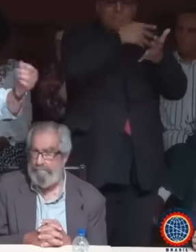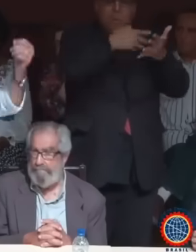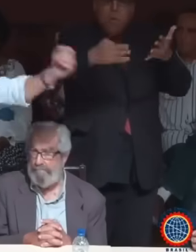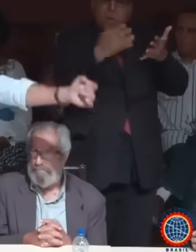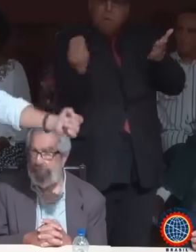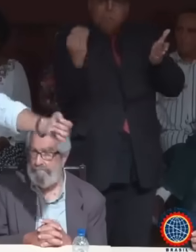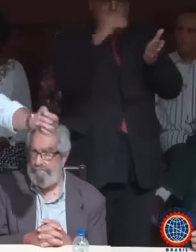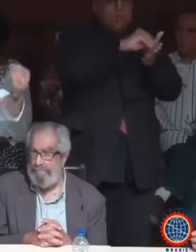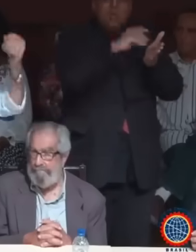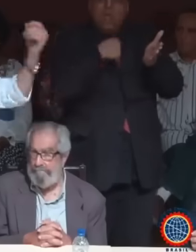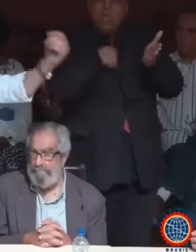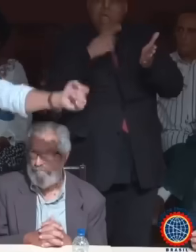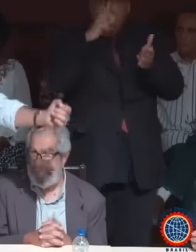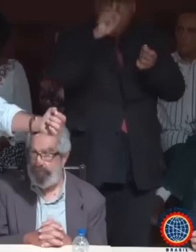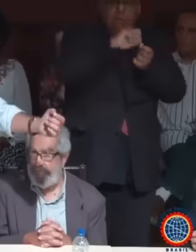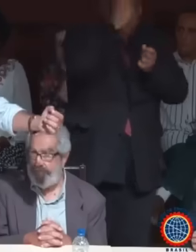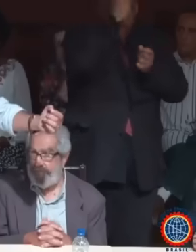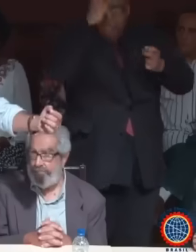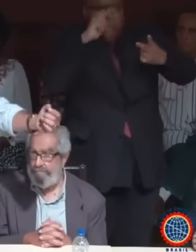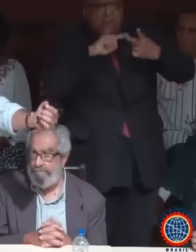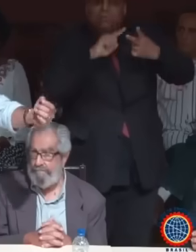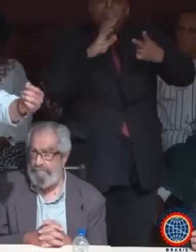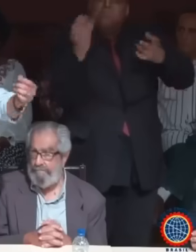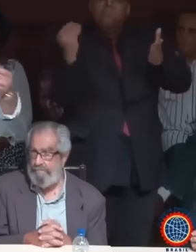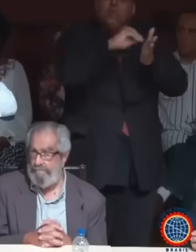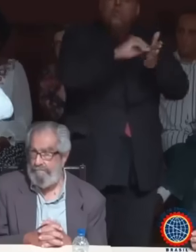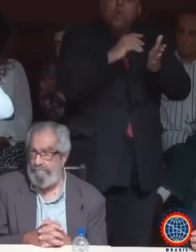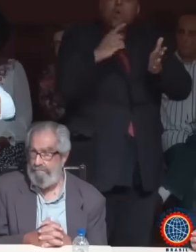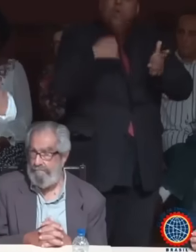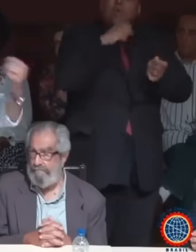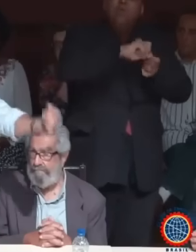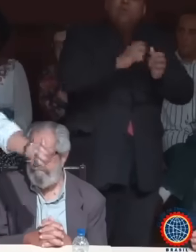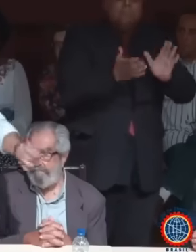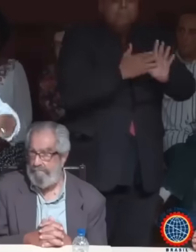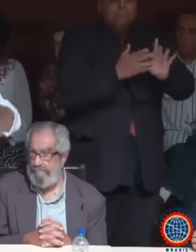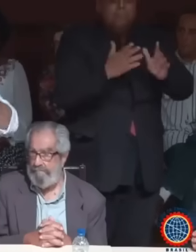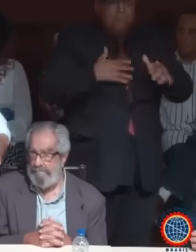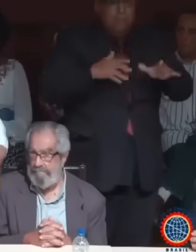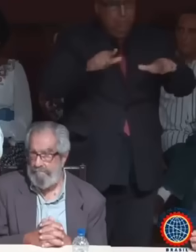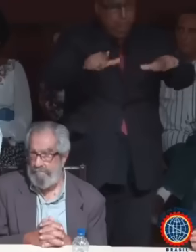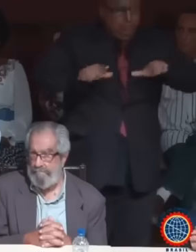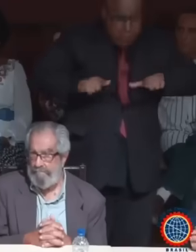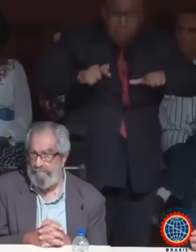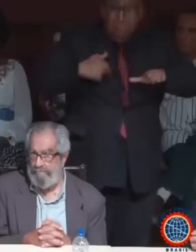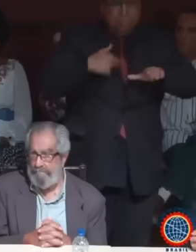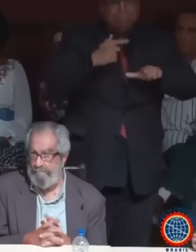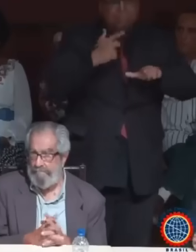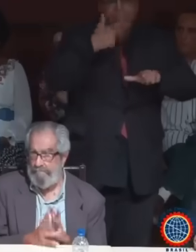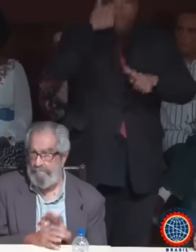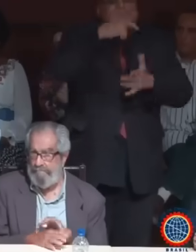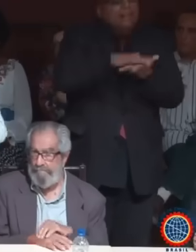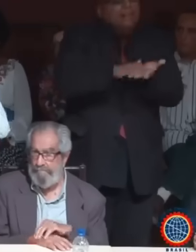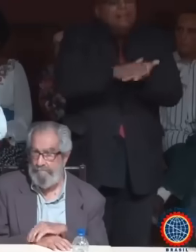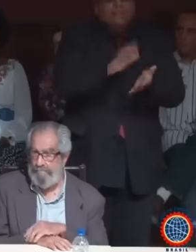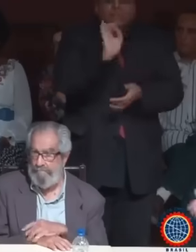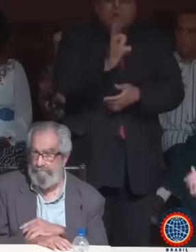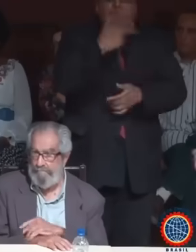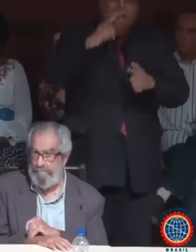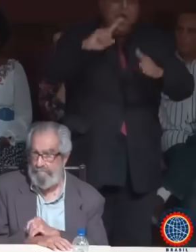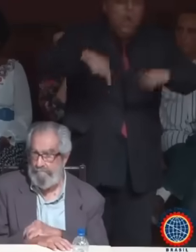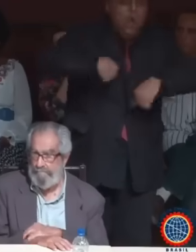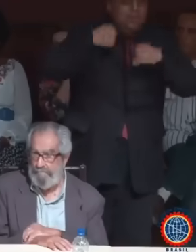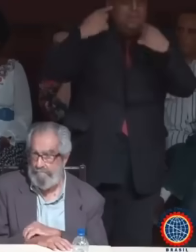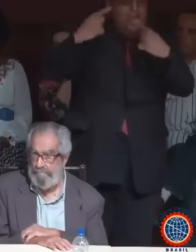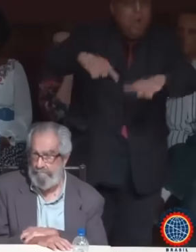como ministro, o que eu fiz como prefeito, o que eu fiz na vida pública. Os diplomas que eu tenho, o que eu estudei, o que eu me dediquei a esse país e com